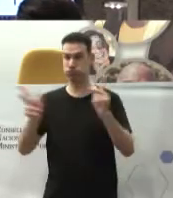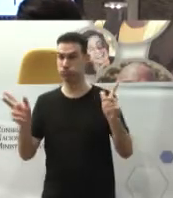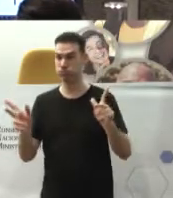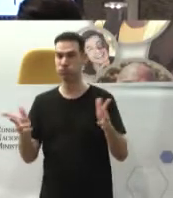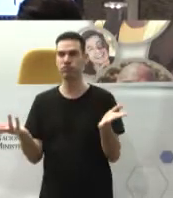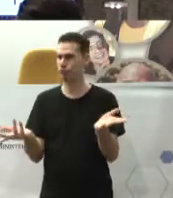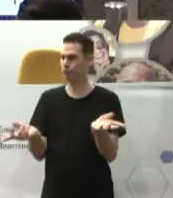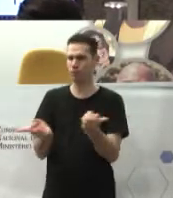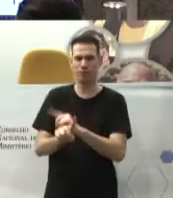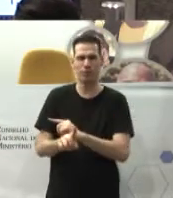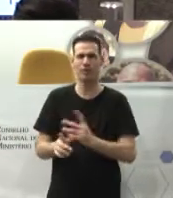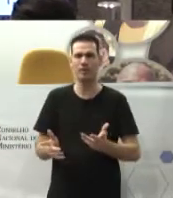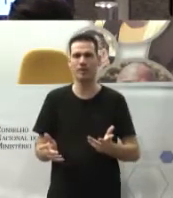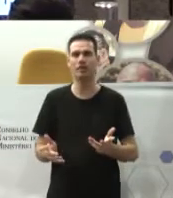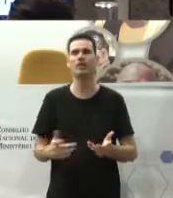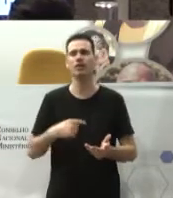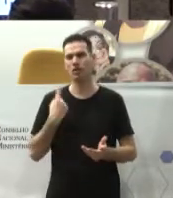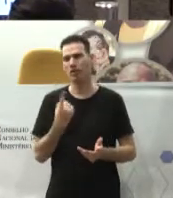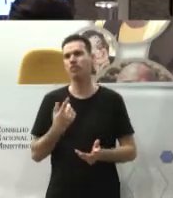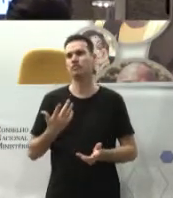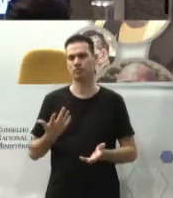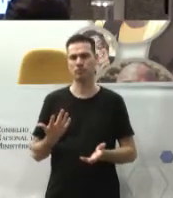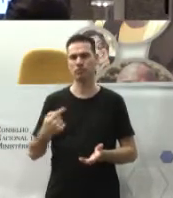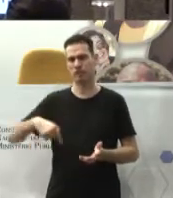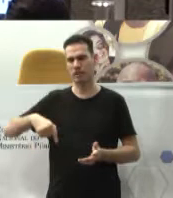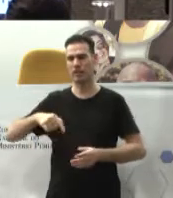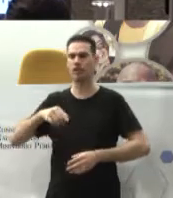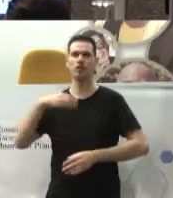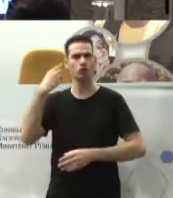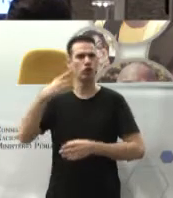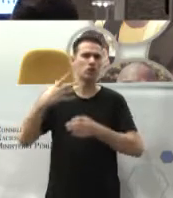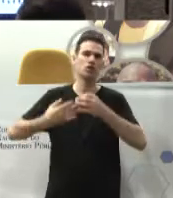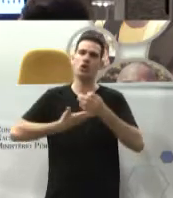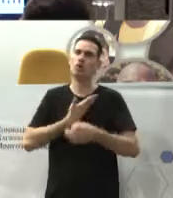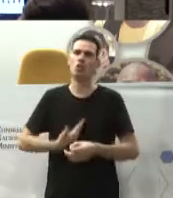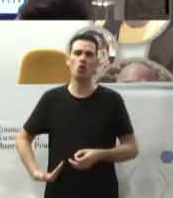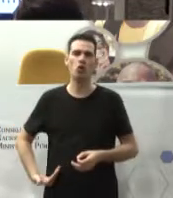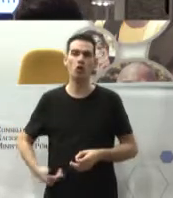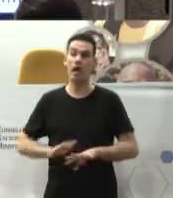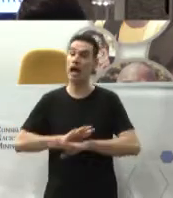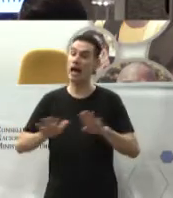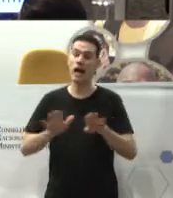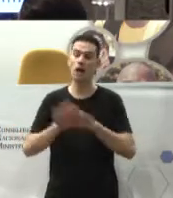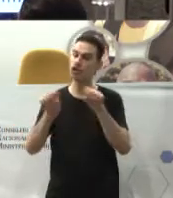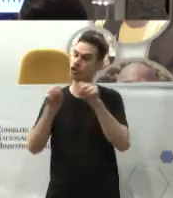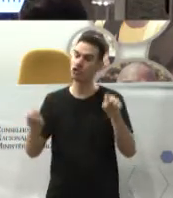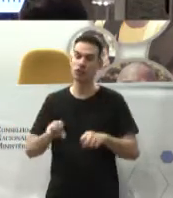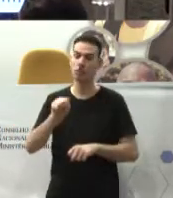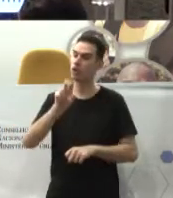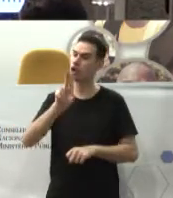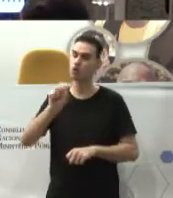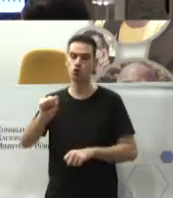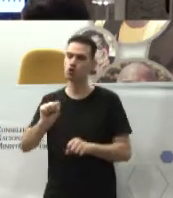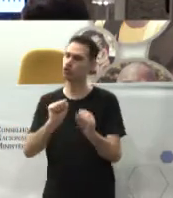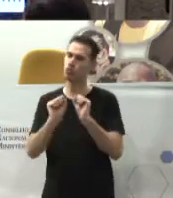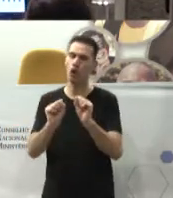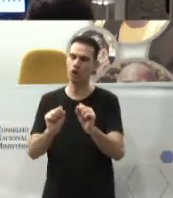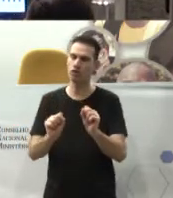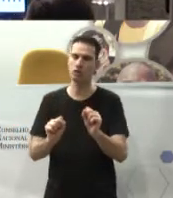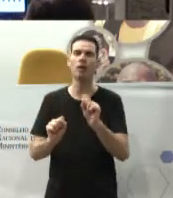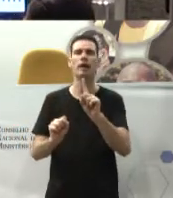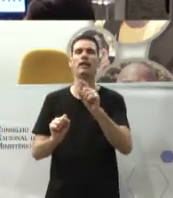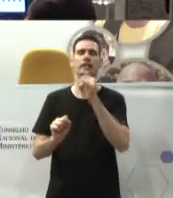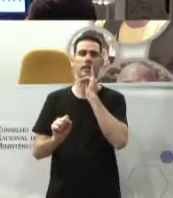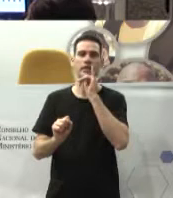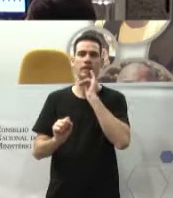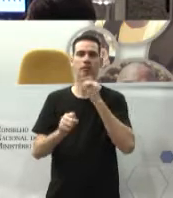dizendo aqui, não é que a advocacia pública ela defenda que só o que está no SUS pode ser concedido. Mas se o médico